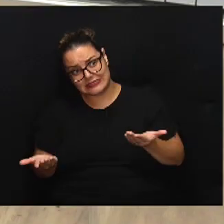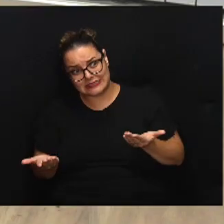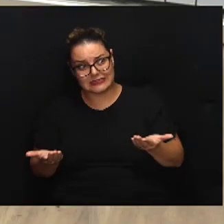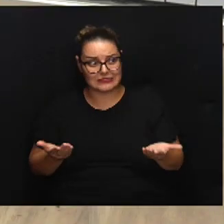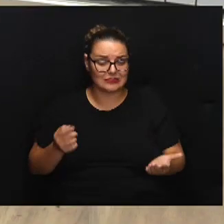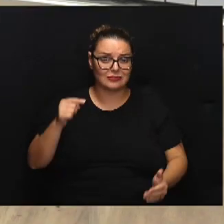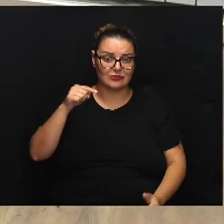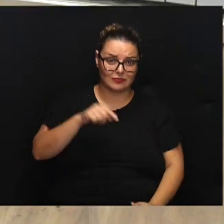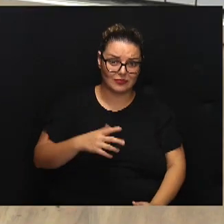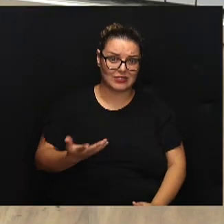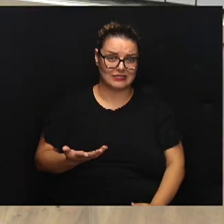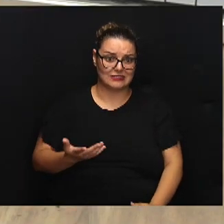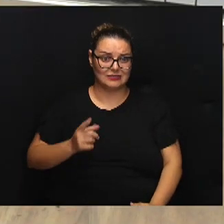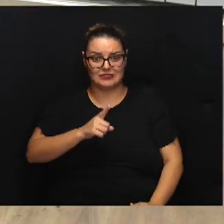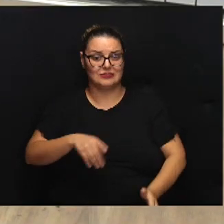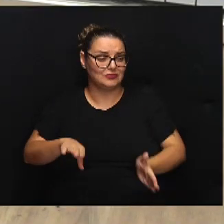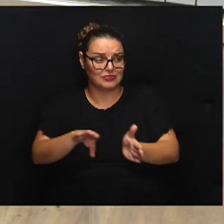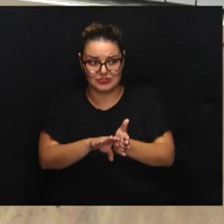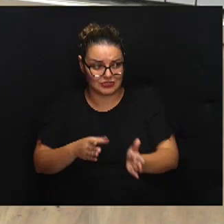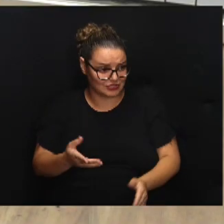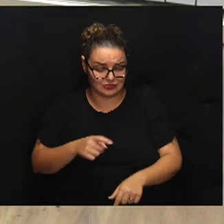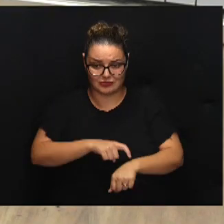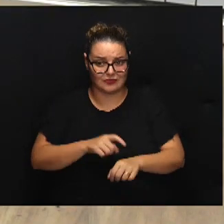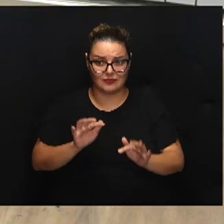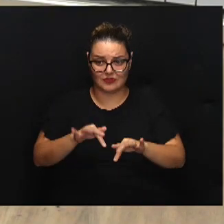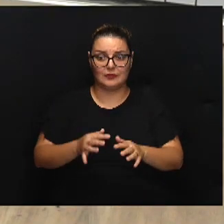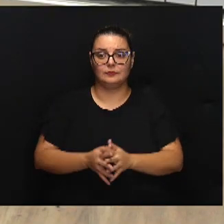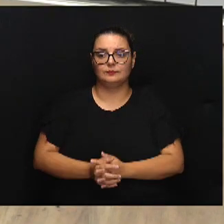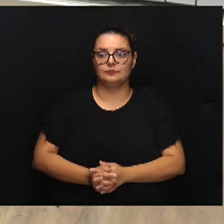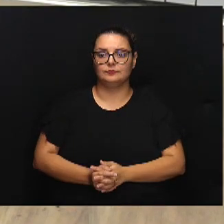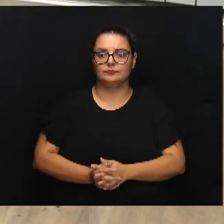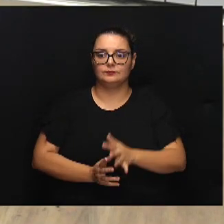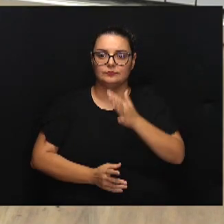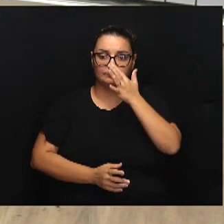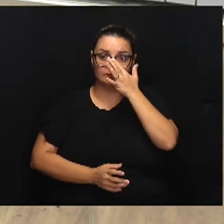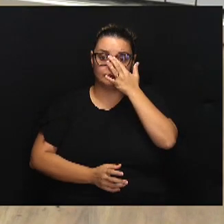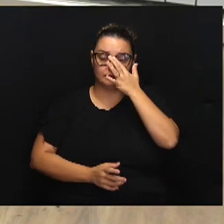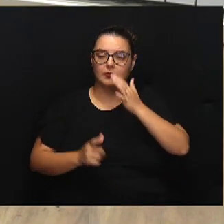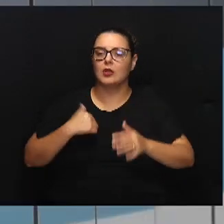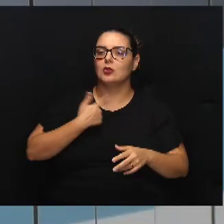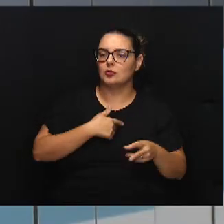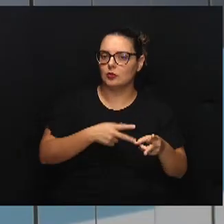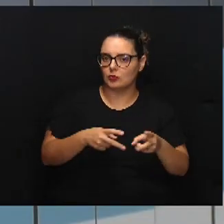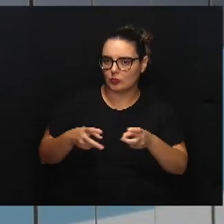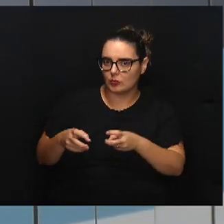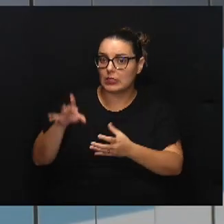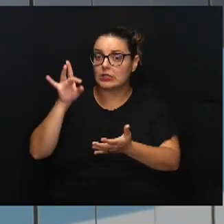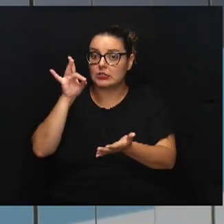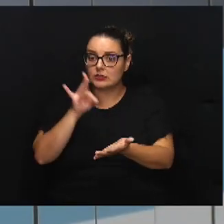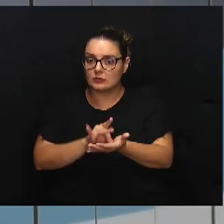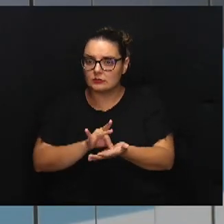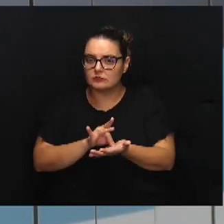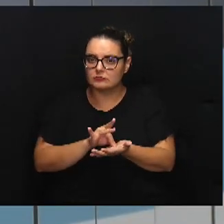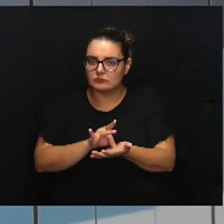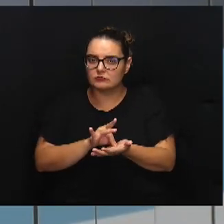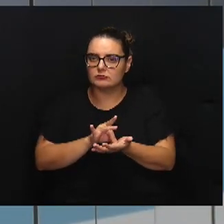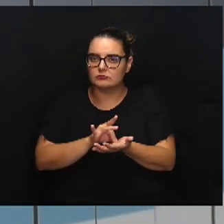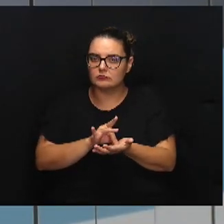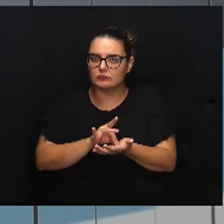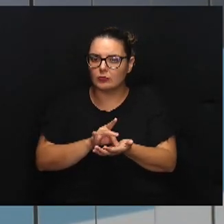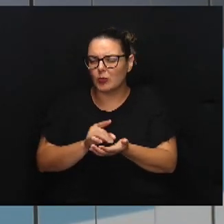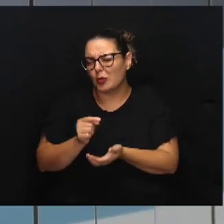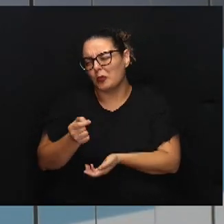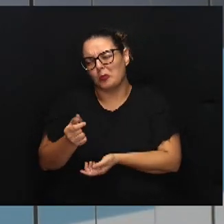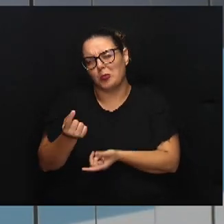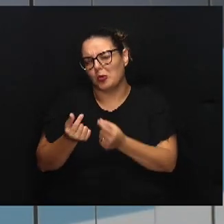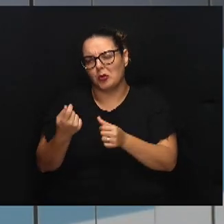isso acaba não chegando ali no fator final? A gente percebe que, de fato, existe um pouco investimento